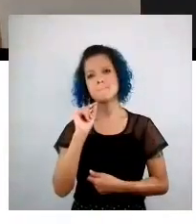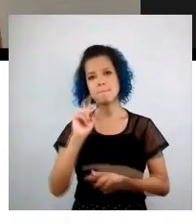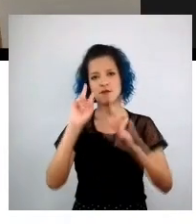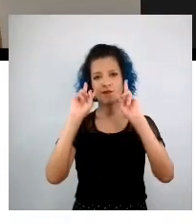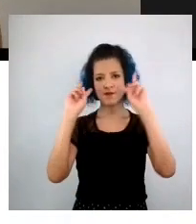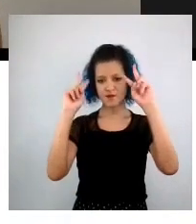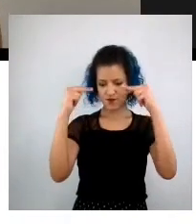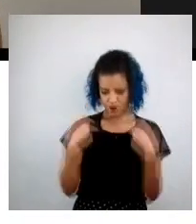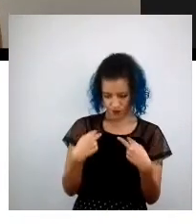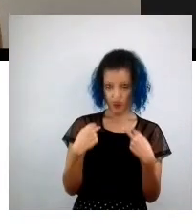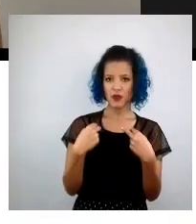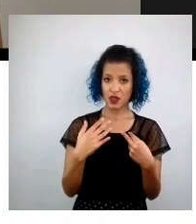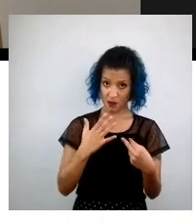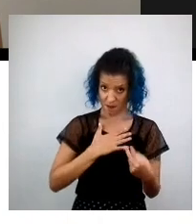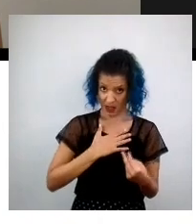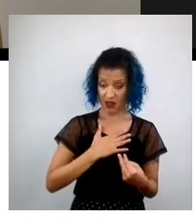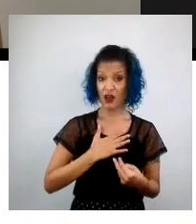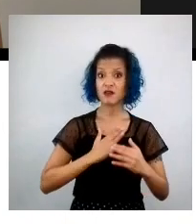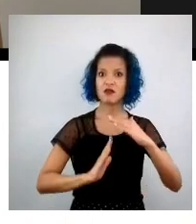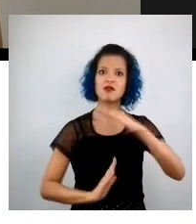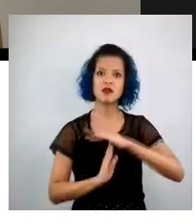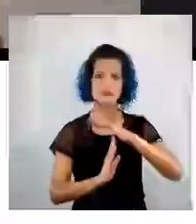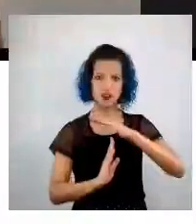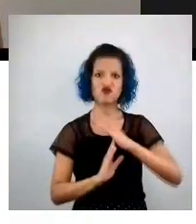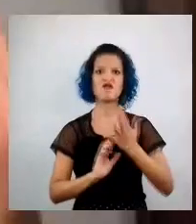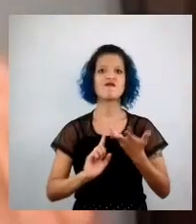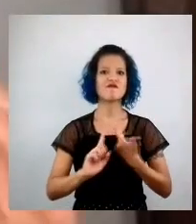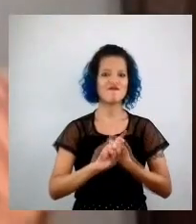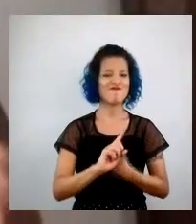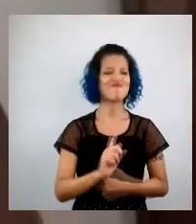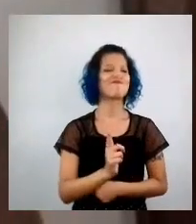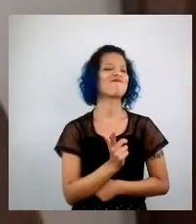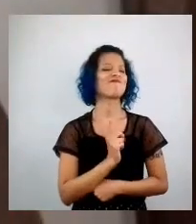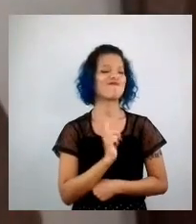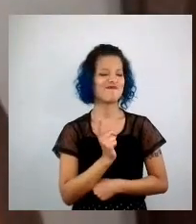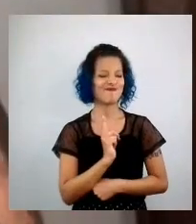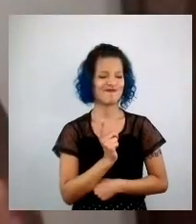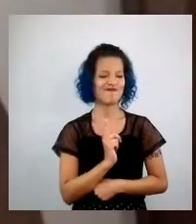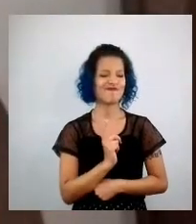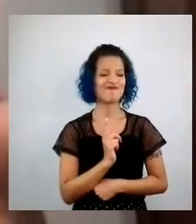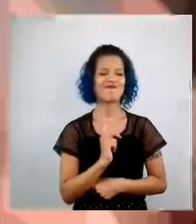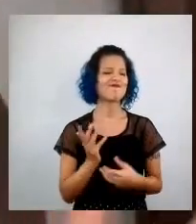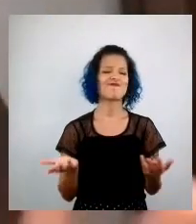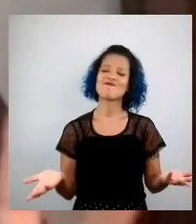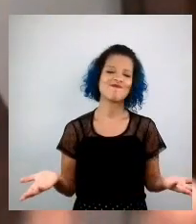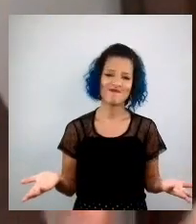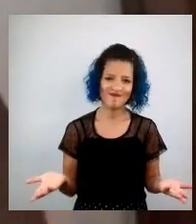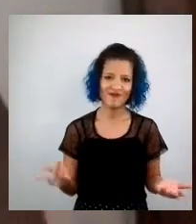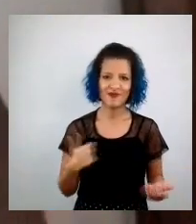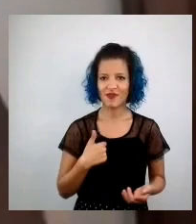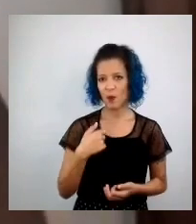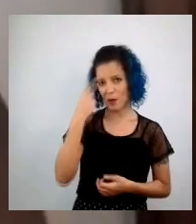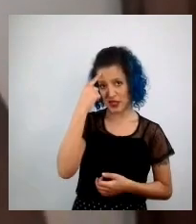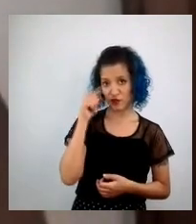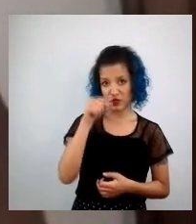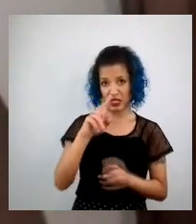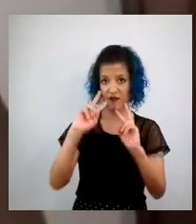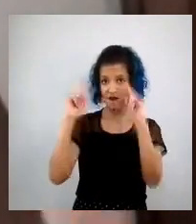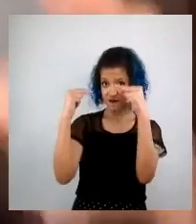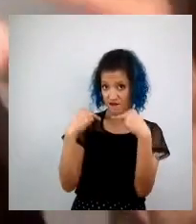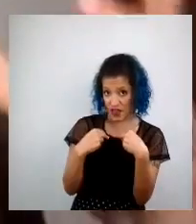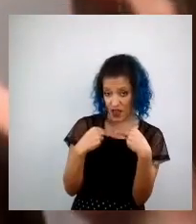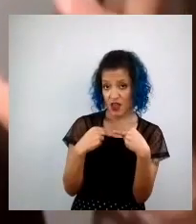minhas próprias limitações, porque eu acho que quanto mais você vai se reconhecendo como parte de